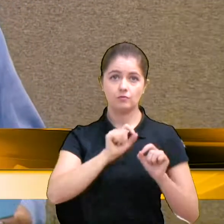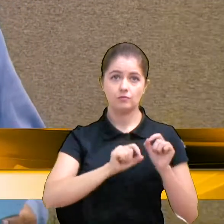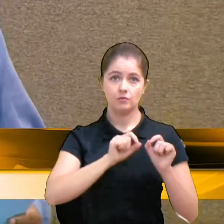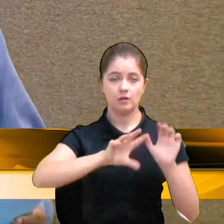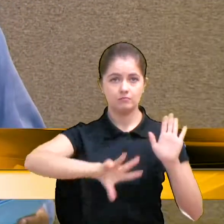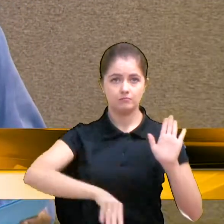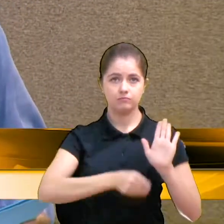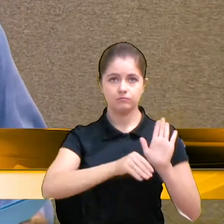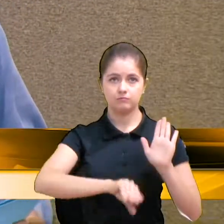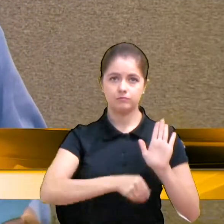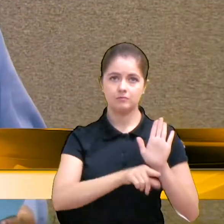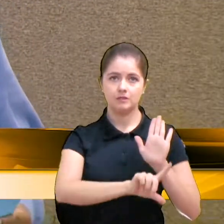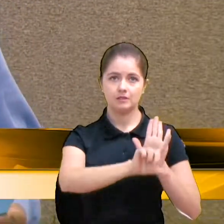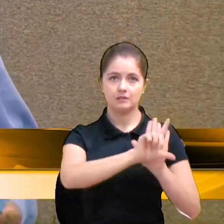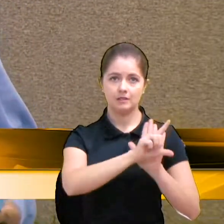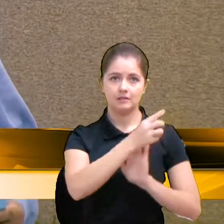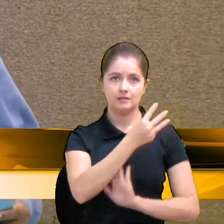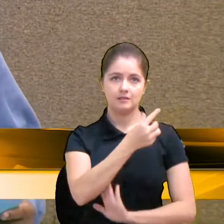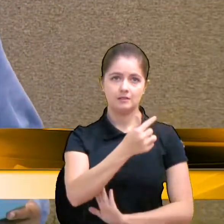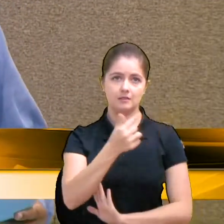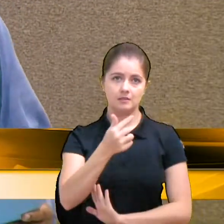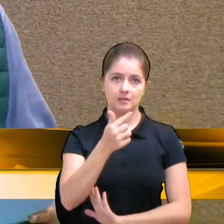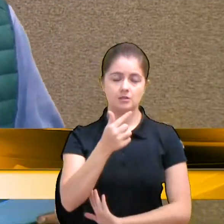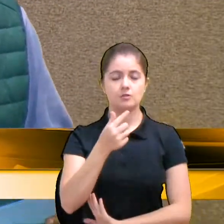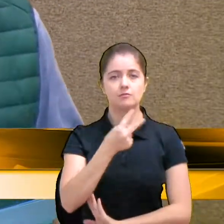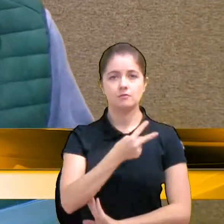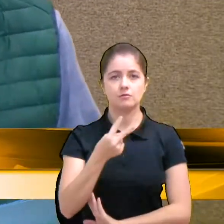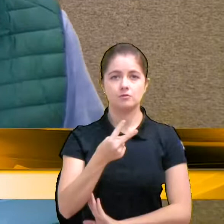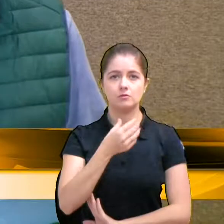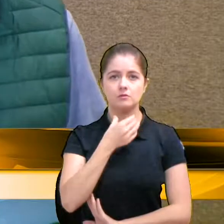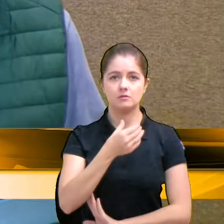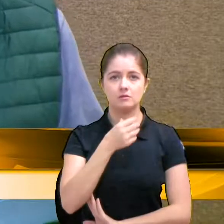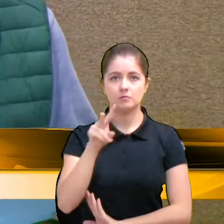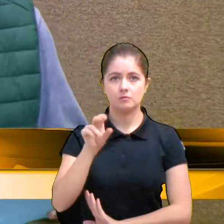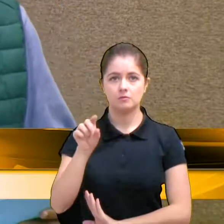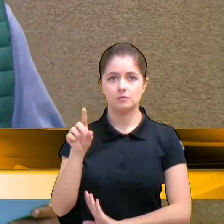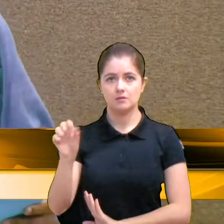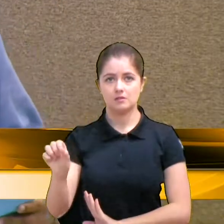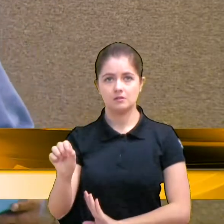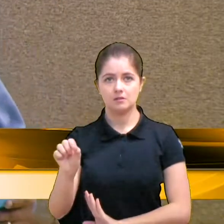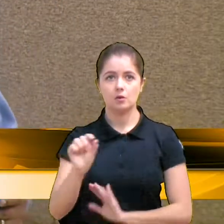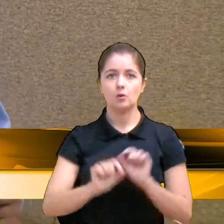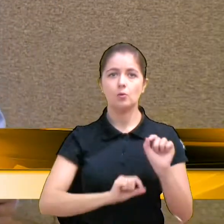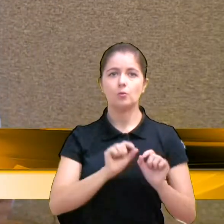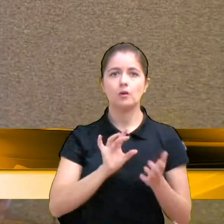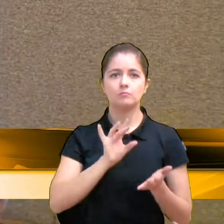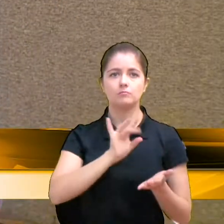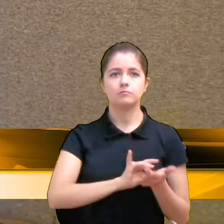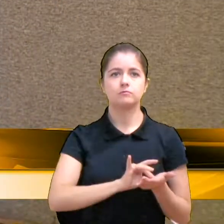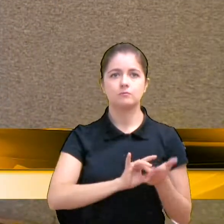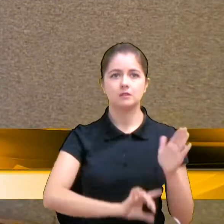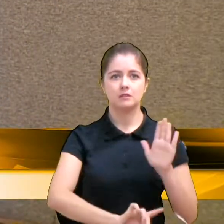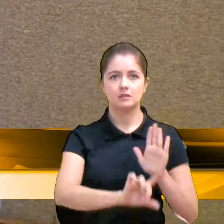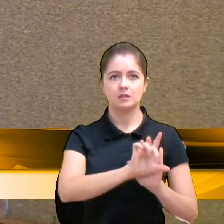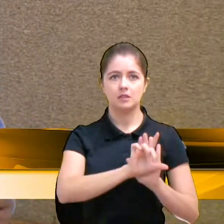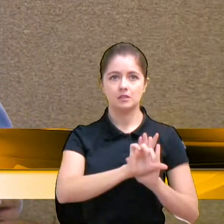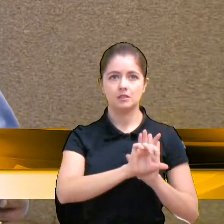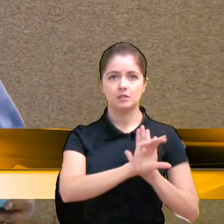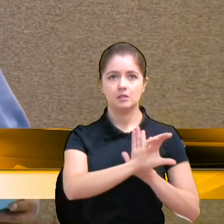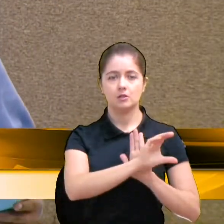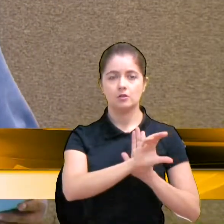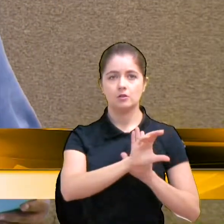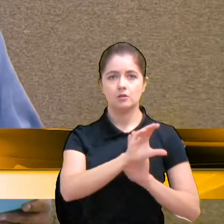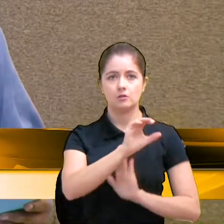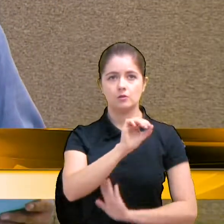complementar 377 de 22 de dezembro de 2010, que consolida a legislação relativa ao Código de Posturas do município.